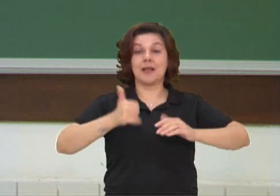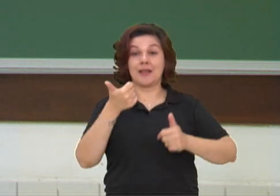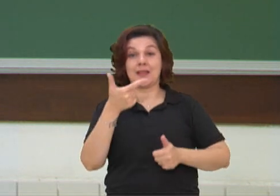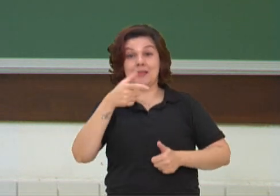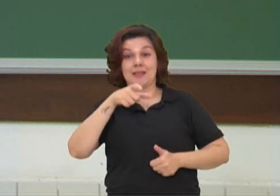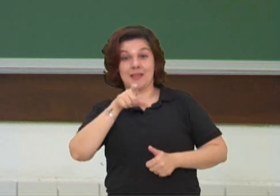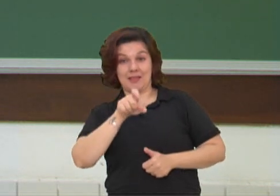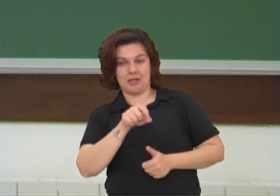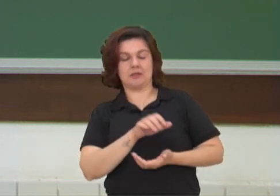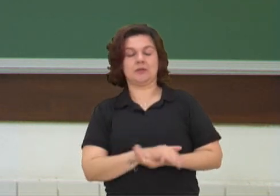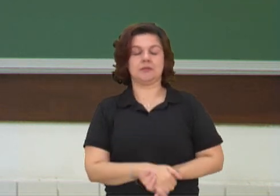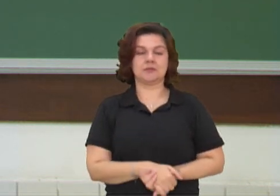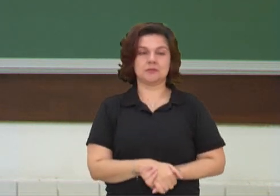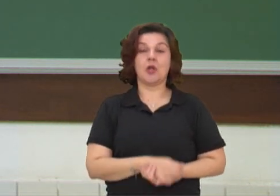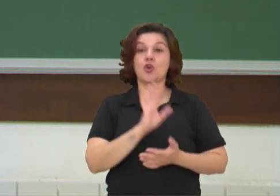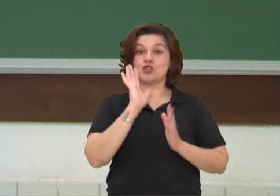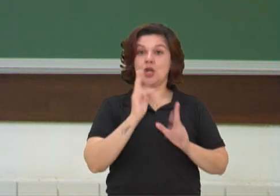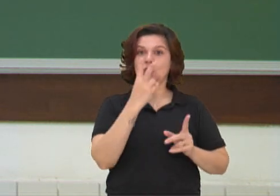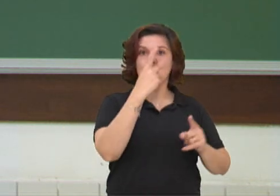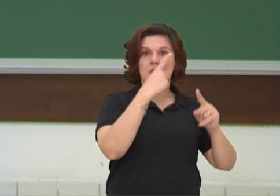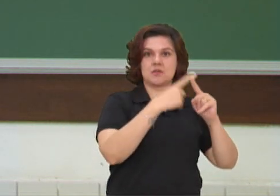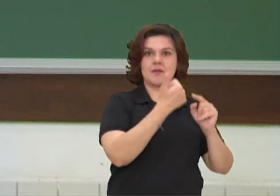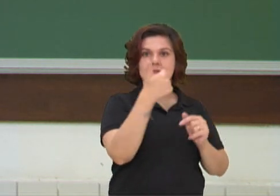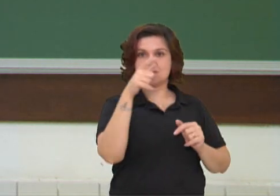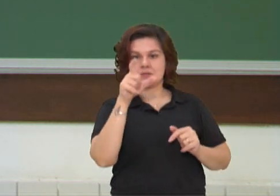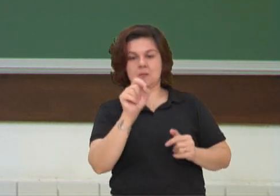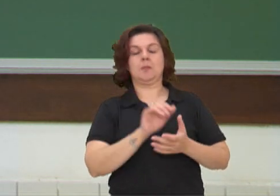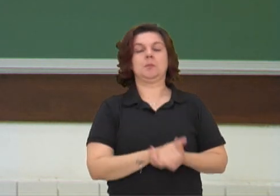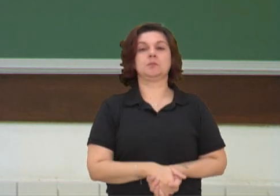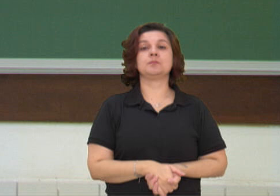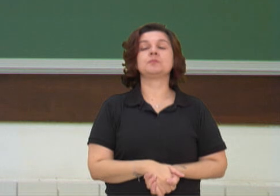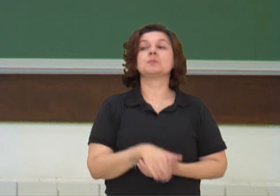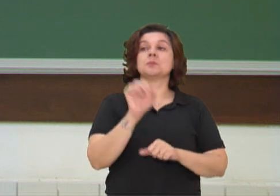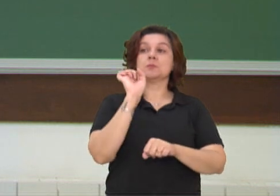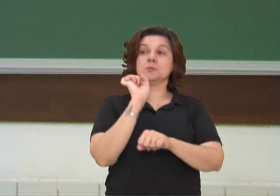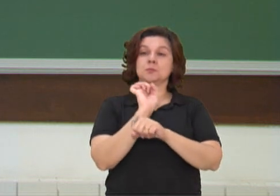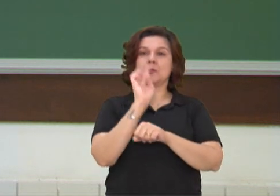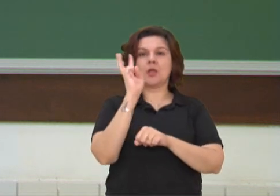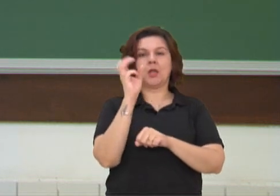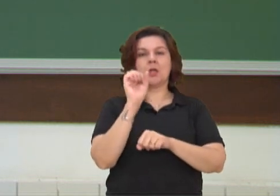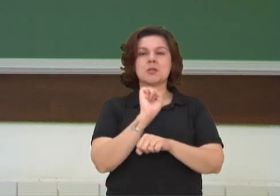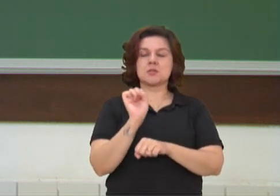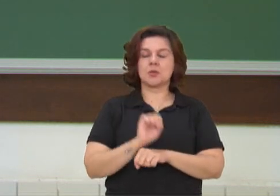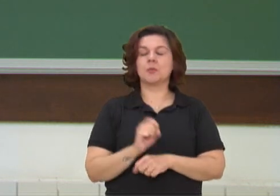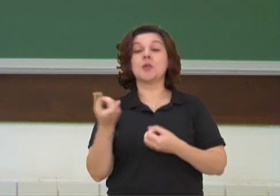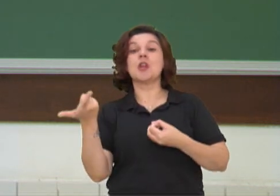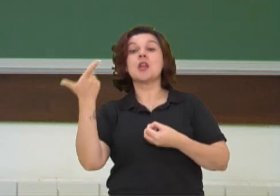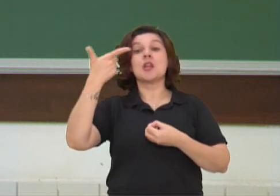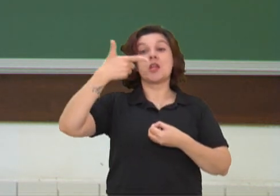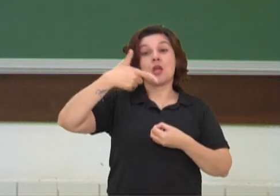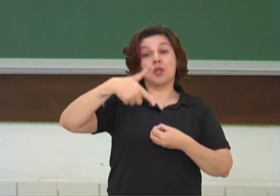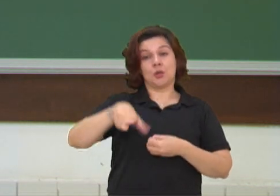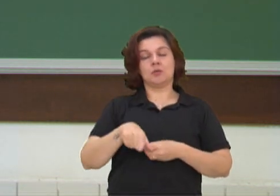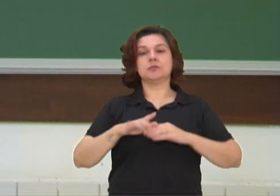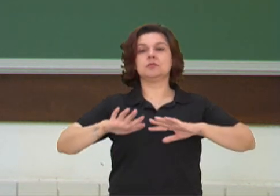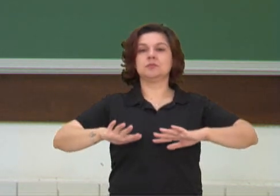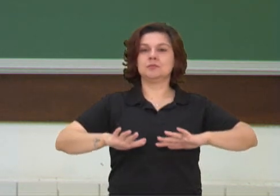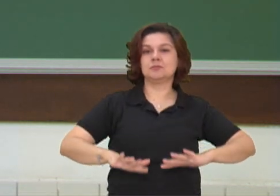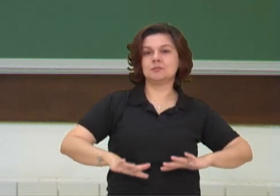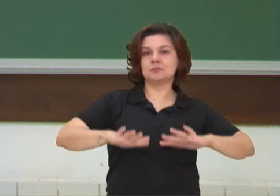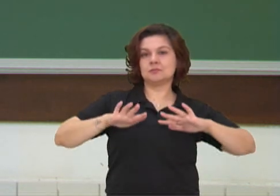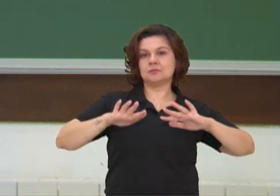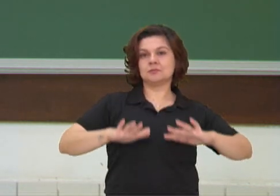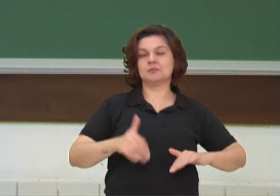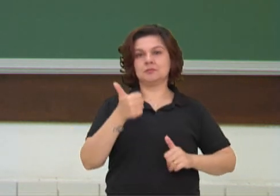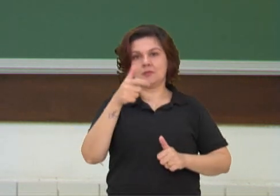2 séries de 10 flexões. Dei mais um tempinho, mais 30 segundinhos, respirei um pouquinho, fui lá e fiz uma terceira série com mais